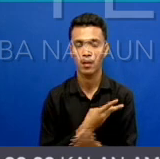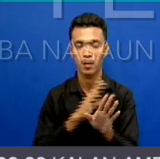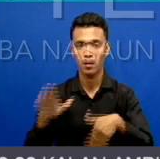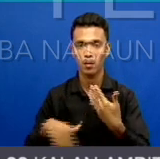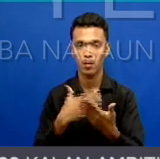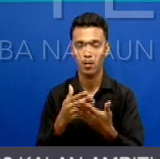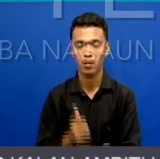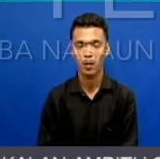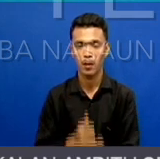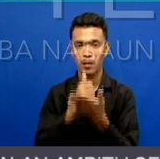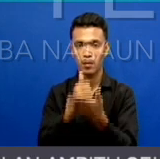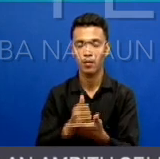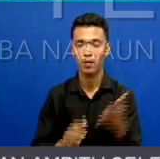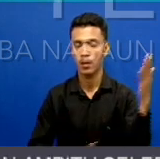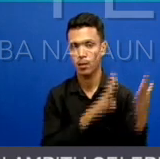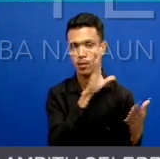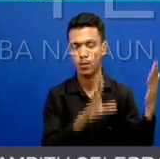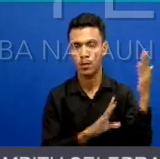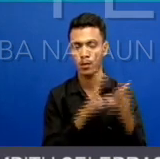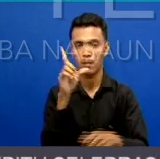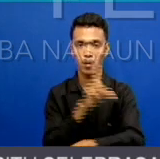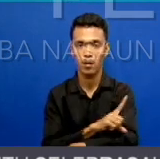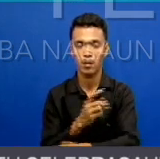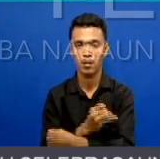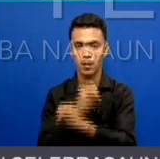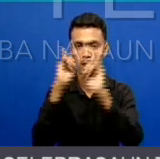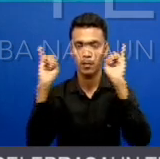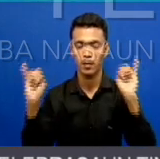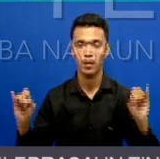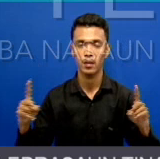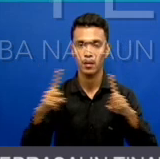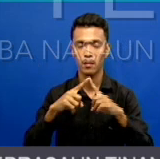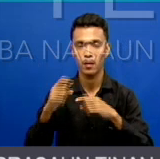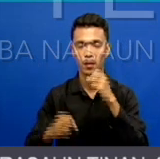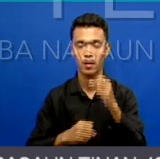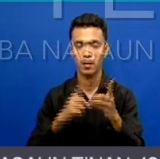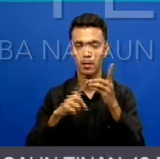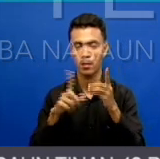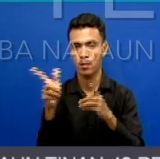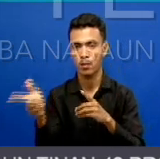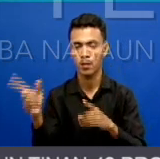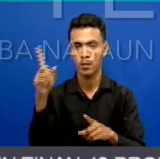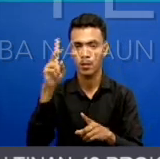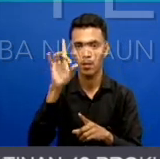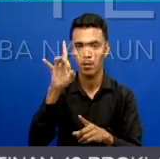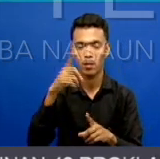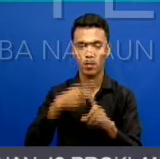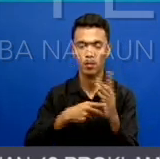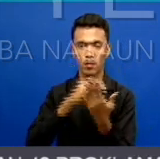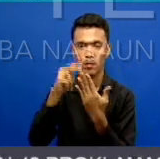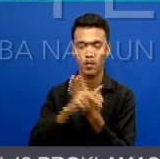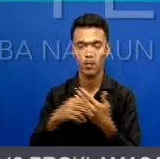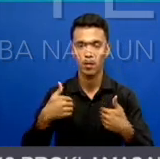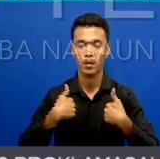ninha contribuição, a tu celebra loron restauração da independência ba de 28 de novembro, né, iha município Aileu,